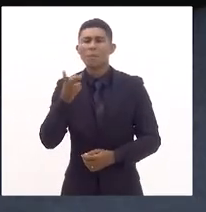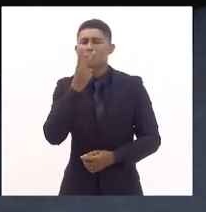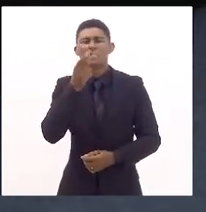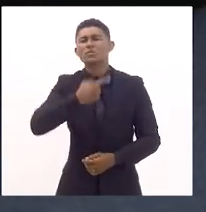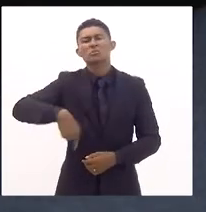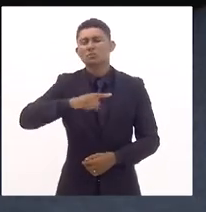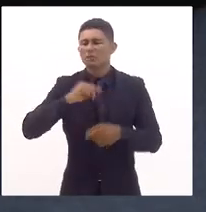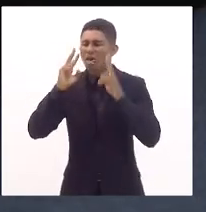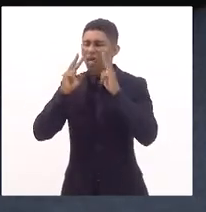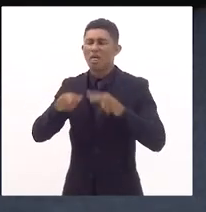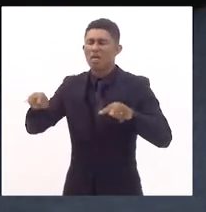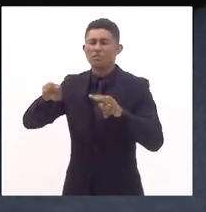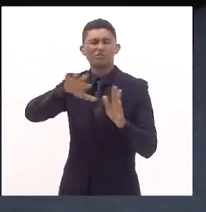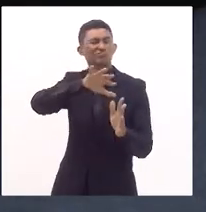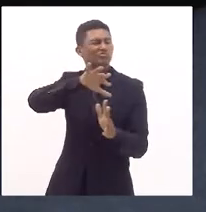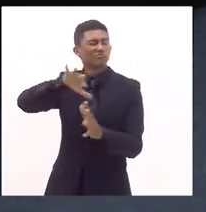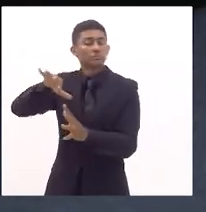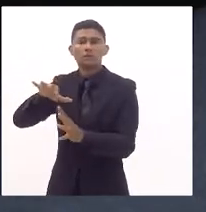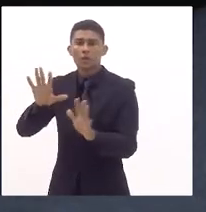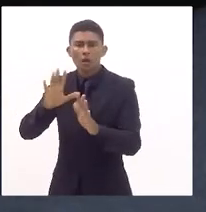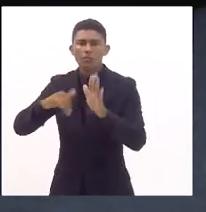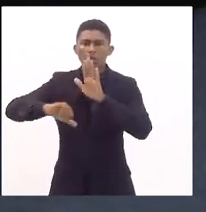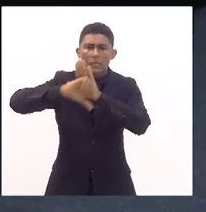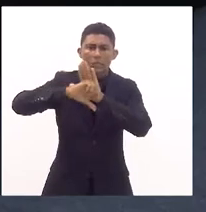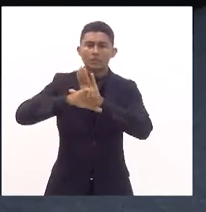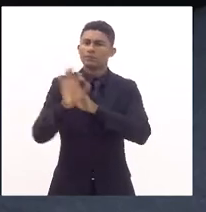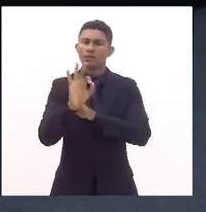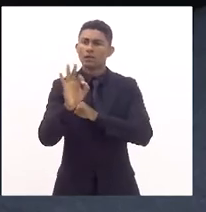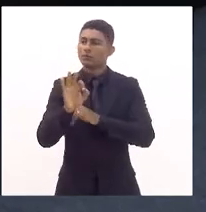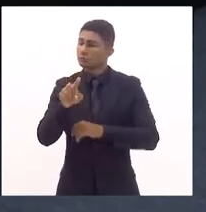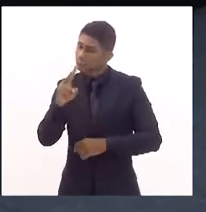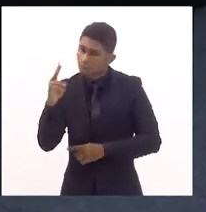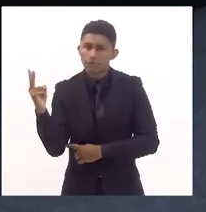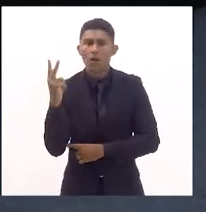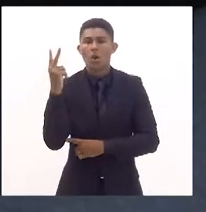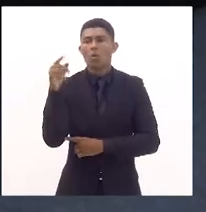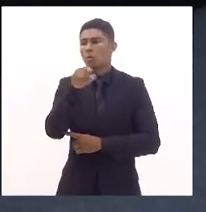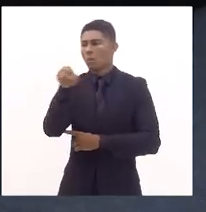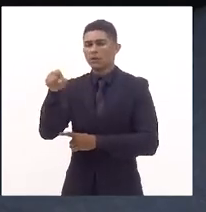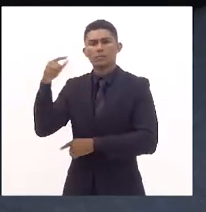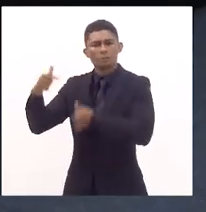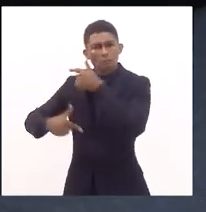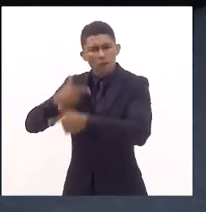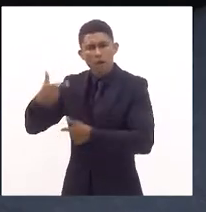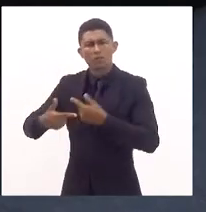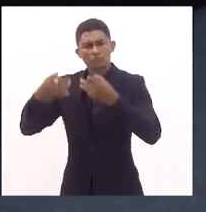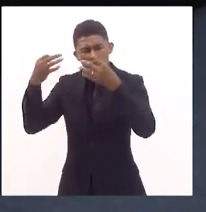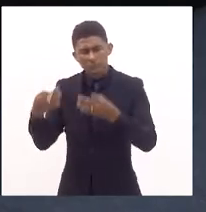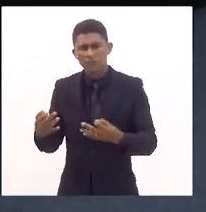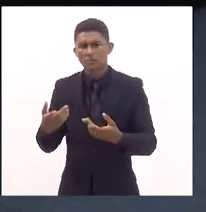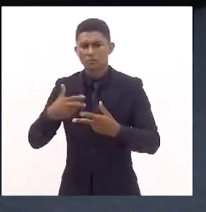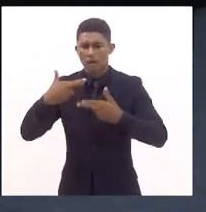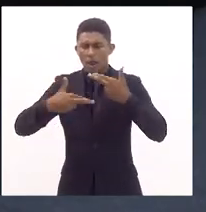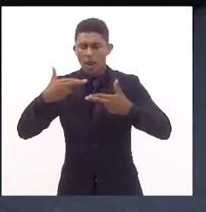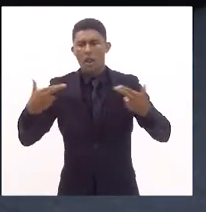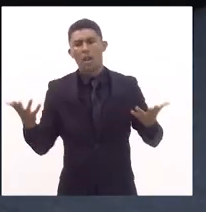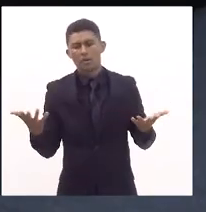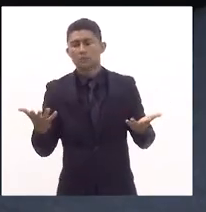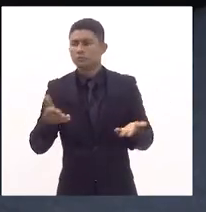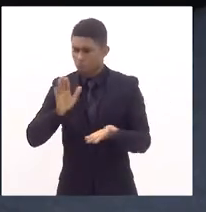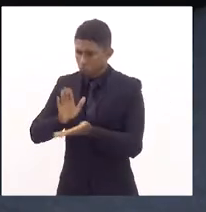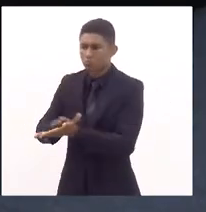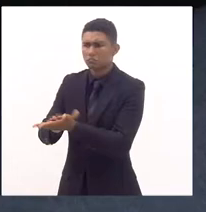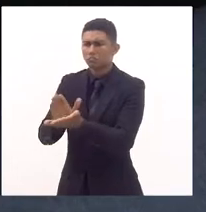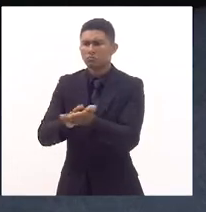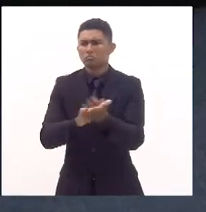é importante descriminalizar, é importante valorizar trabalhadores e trabalhadoras da reciclagem. Parabéns,